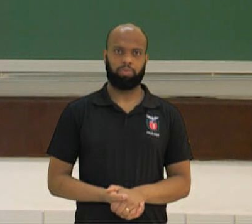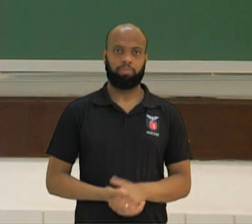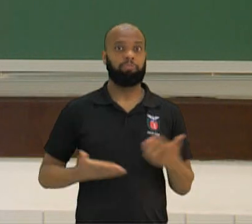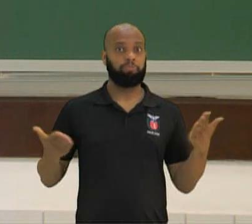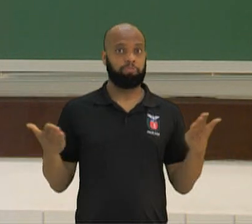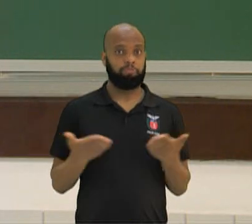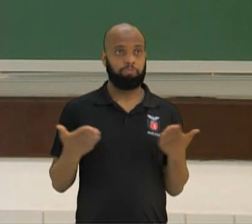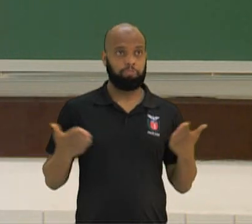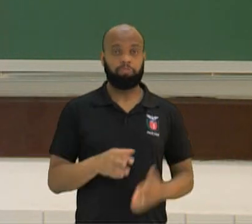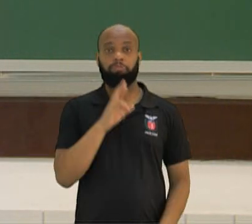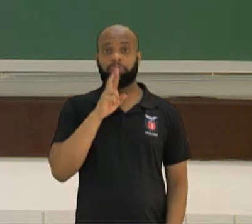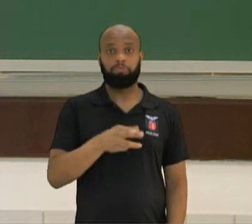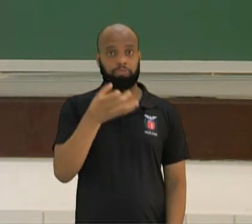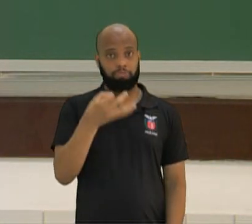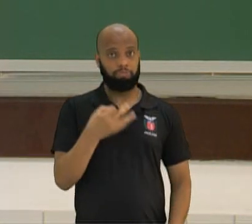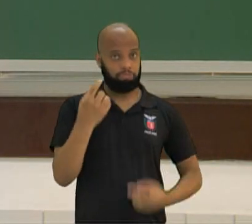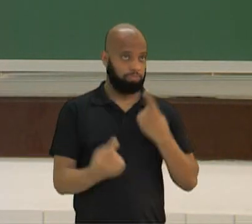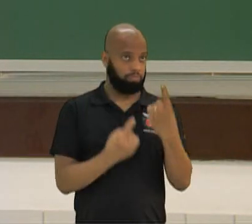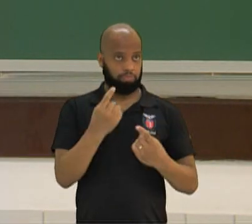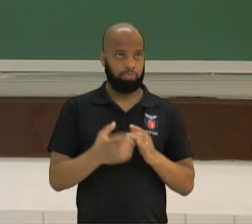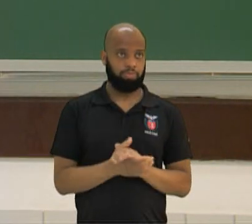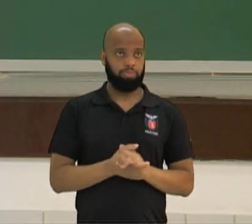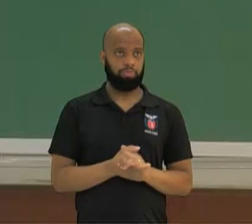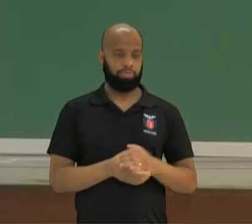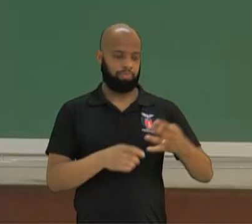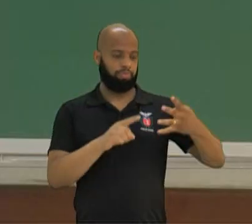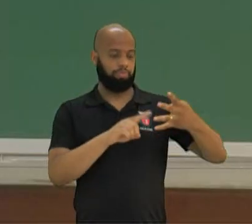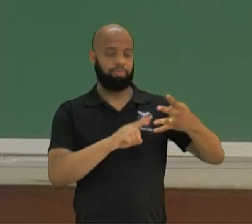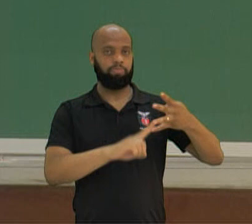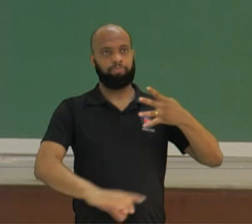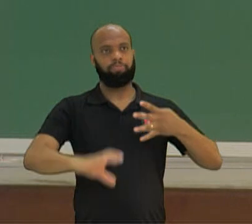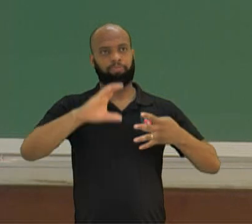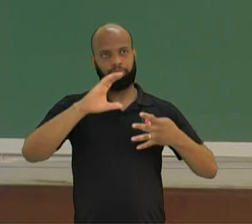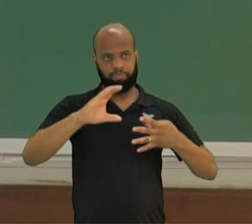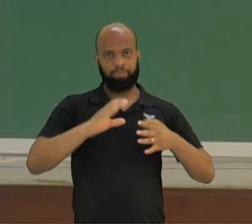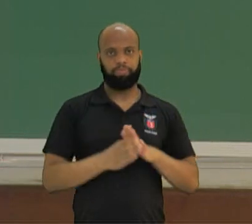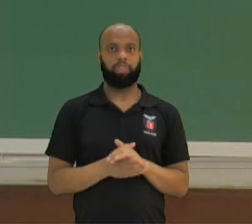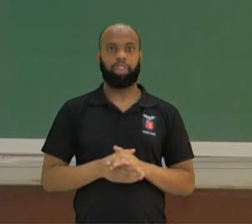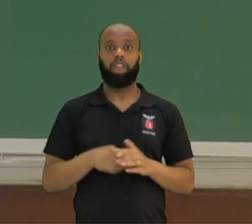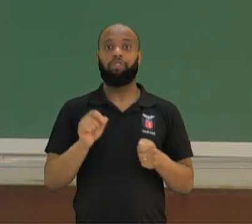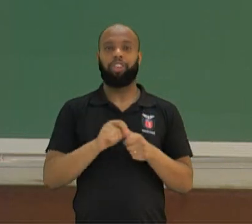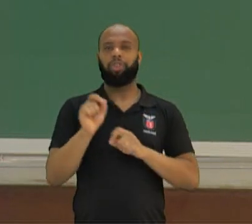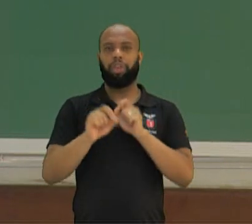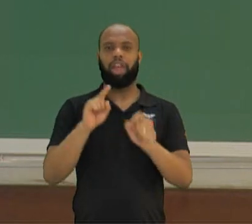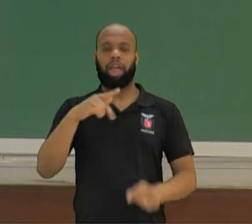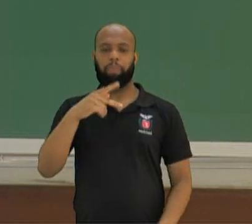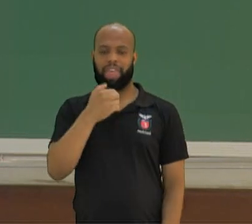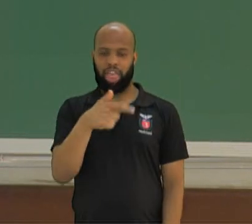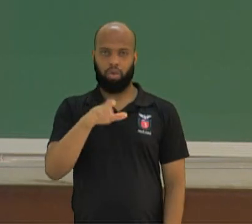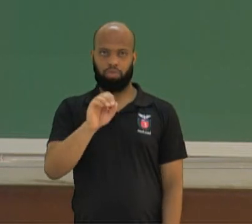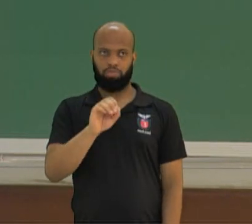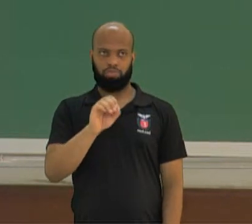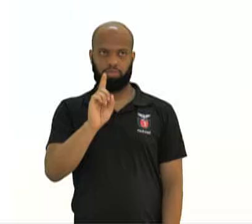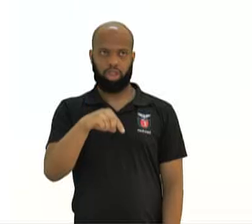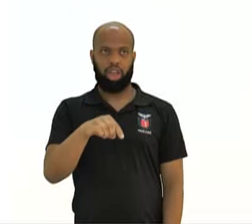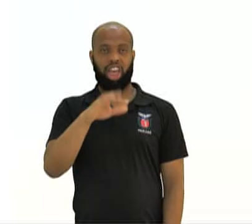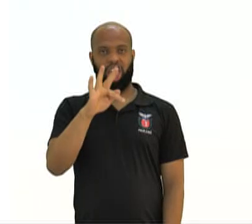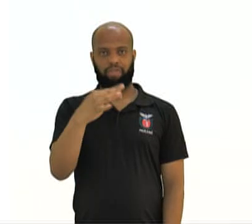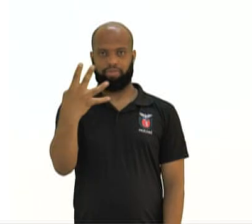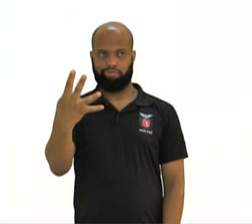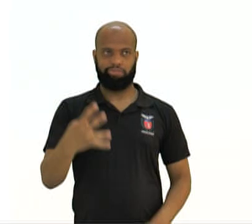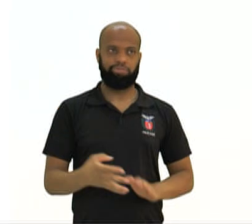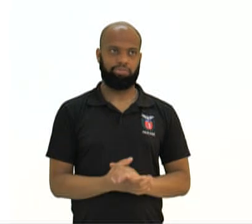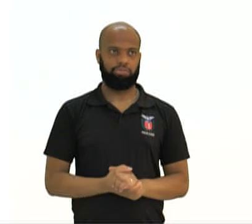Vamos lá então, agora a resposta. Alternativa correta é a alternativa C, né? Vai colocar o peão aqui na casa